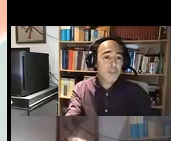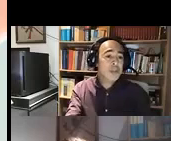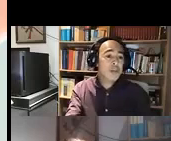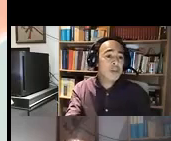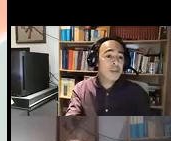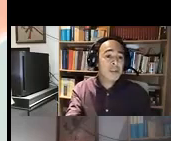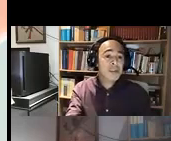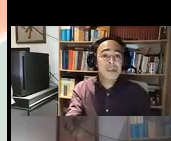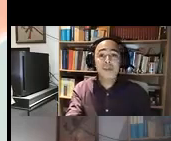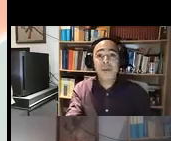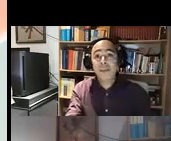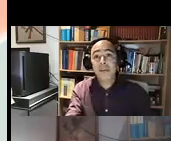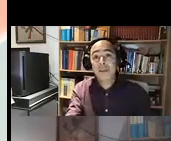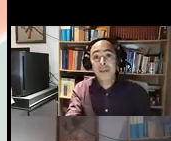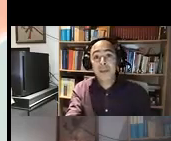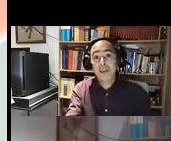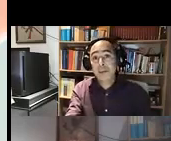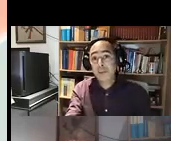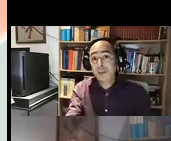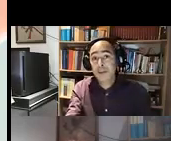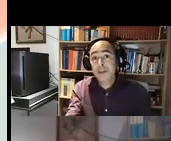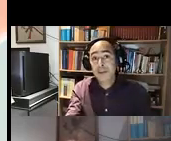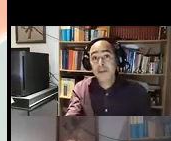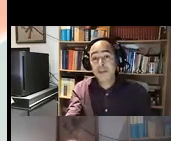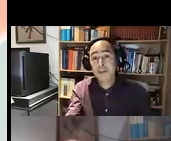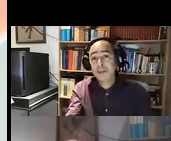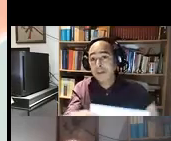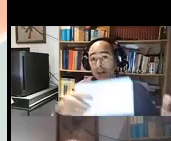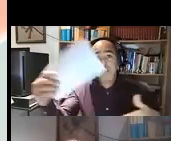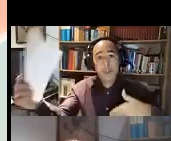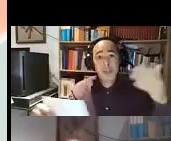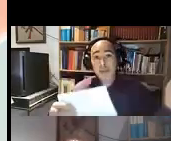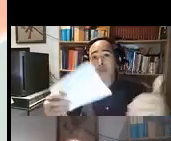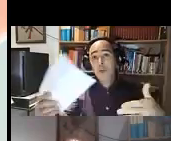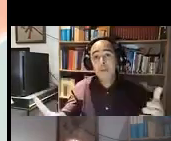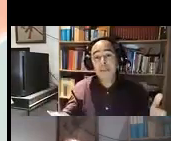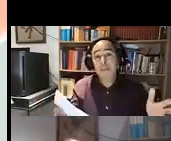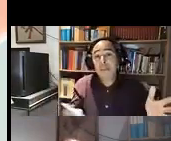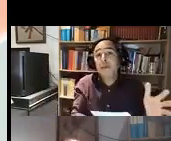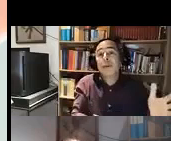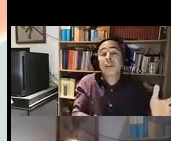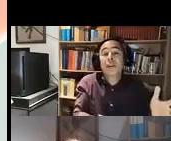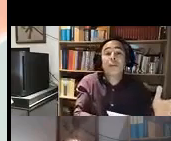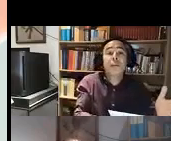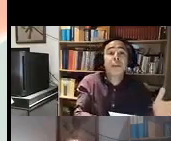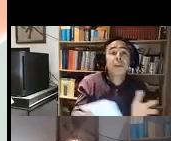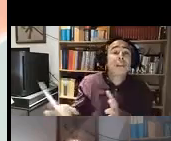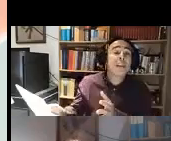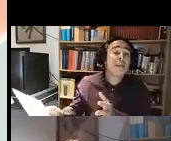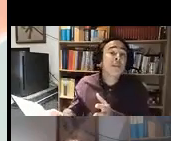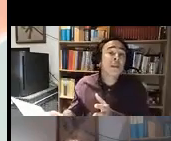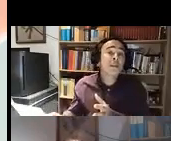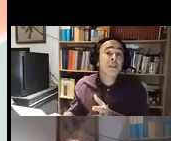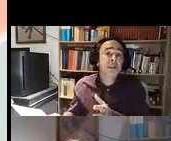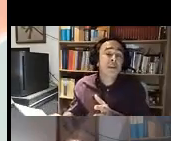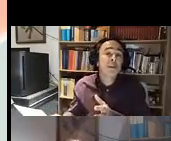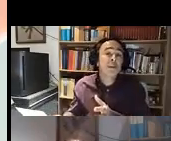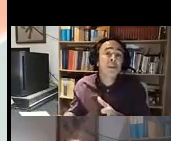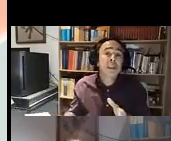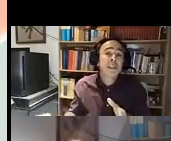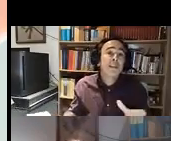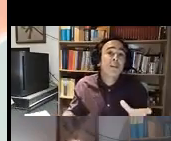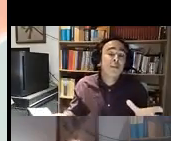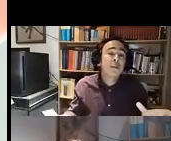ou para todas as fases da vida e até mesmo para todas as estações do ano cada vez que entramos menores que são Por exemplo agora estamos na entrada do inverno